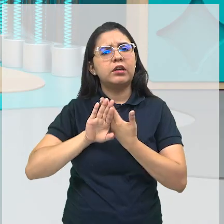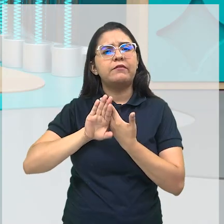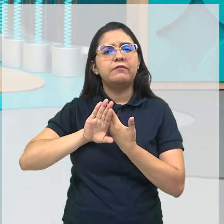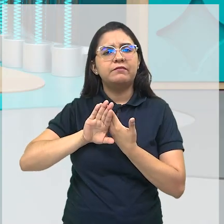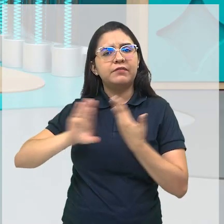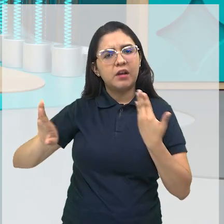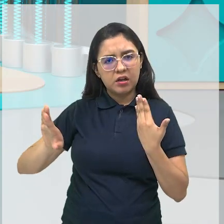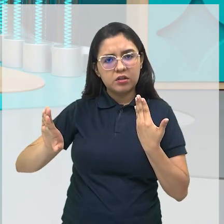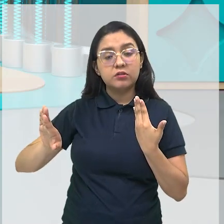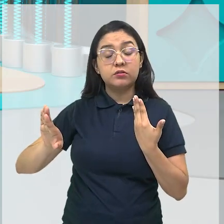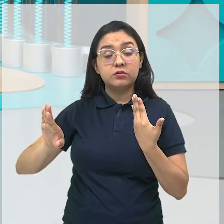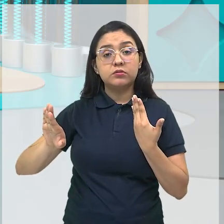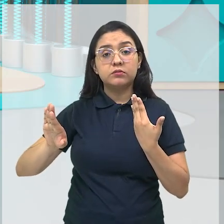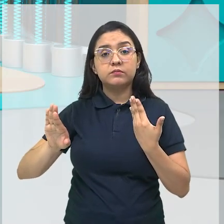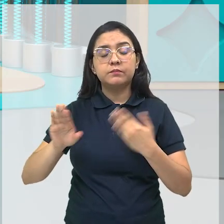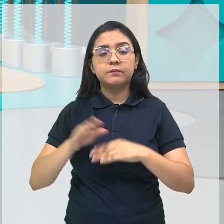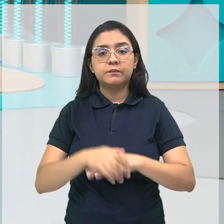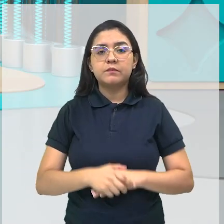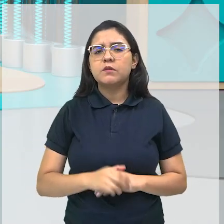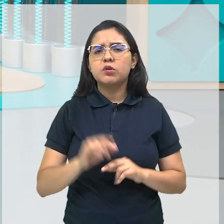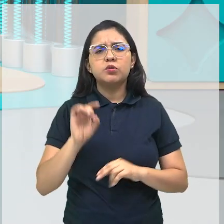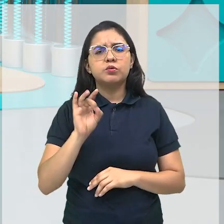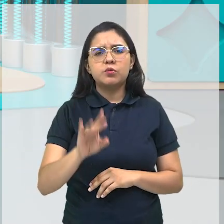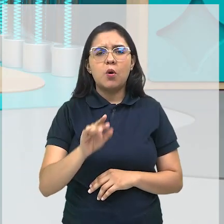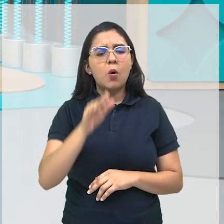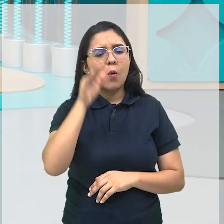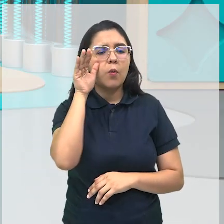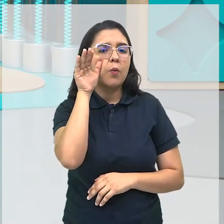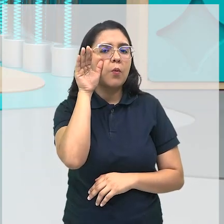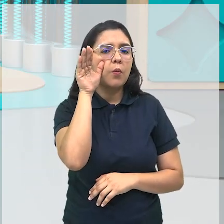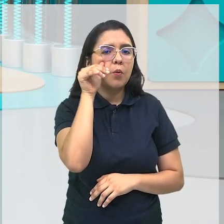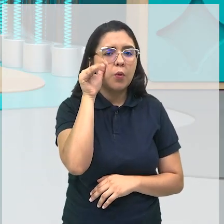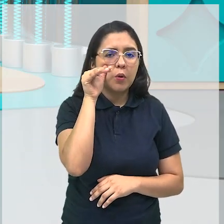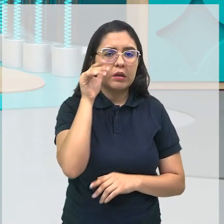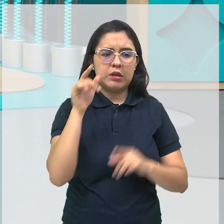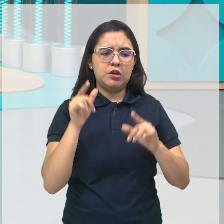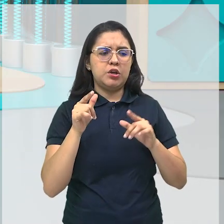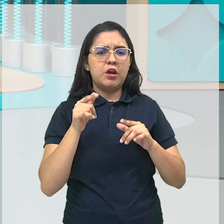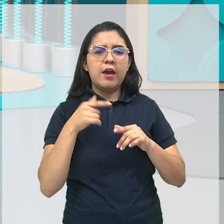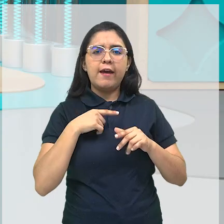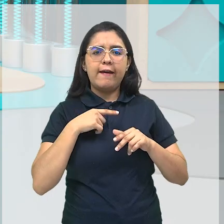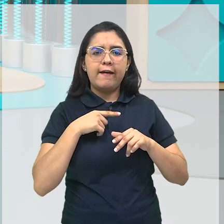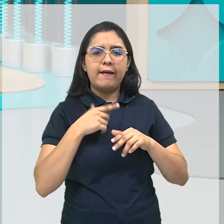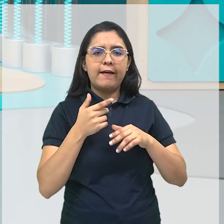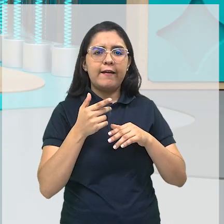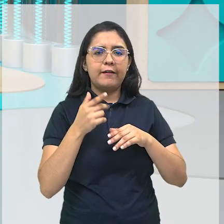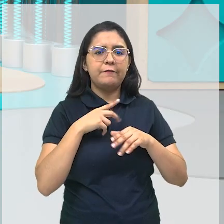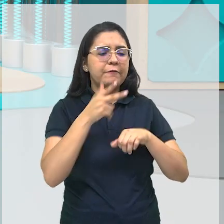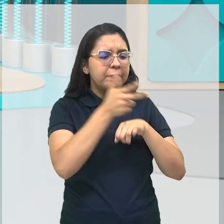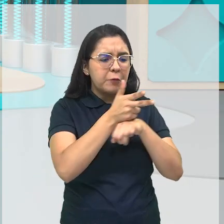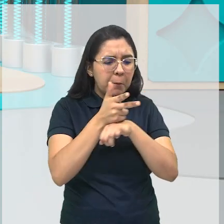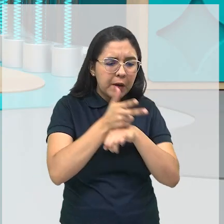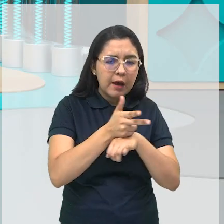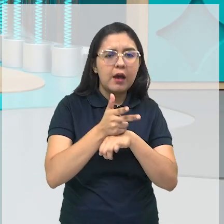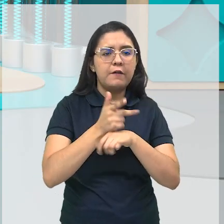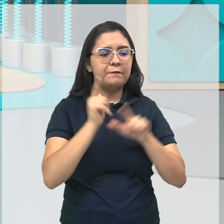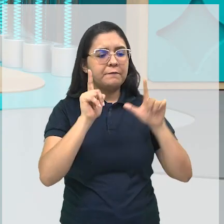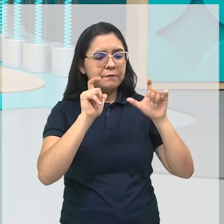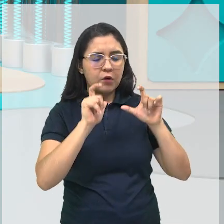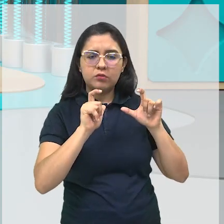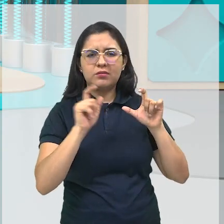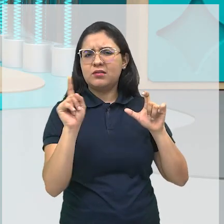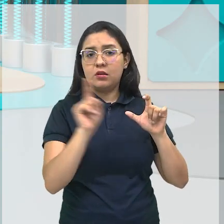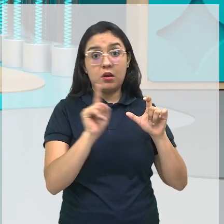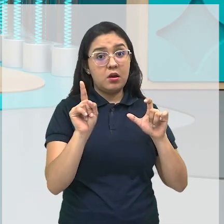olhar aquela situação por mera curiosidade, postar nas redes sociais, filmar, tirar foto. Então,